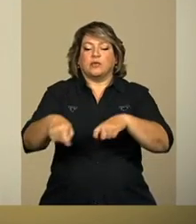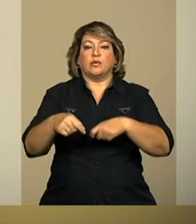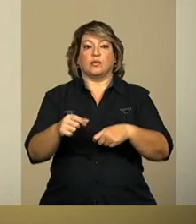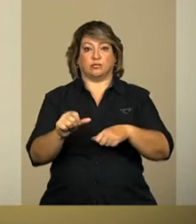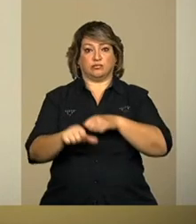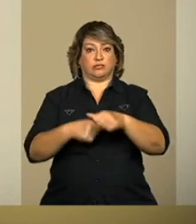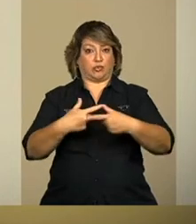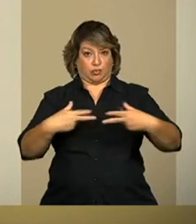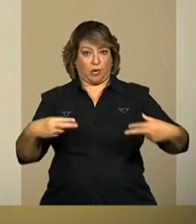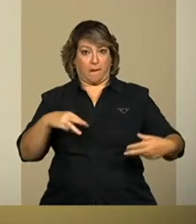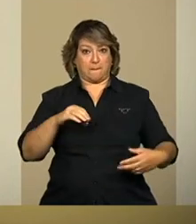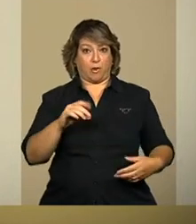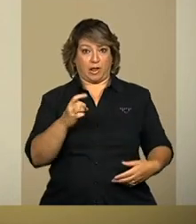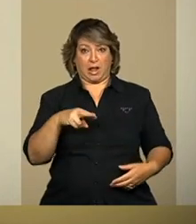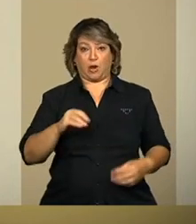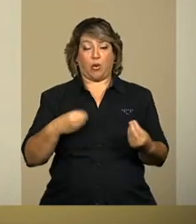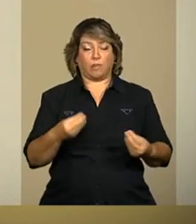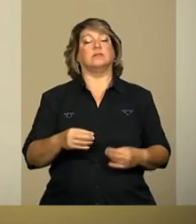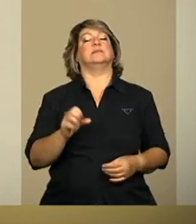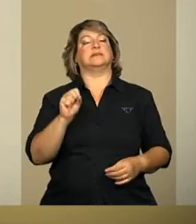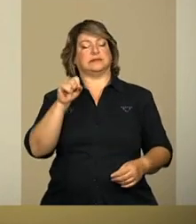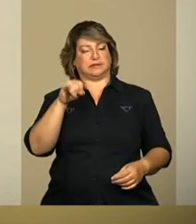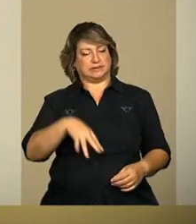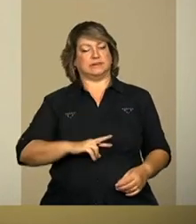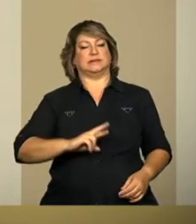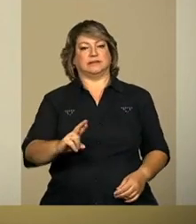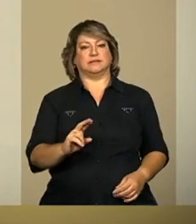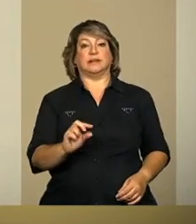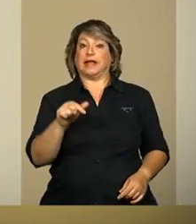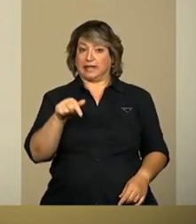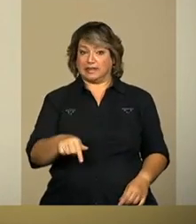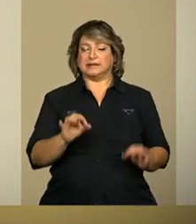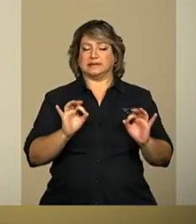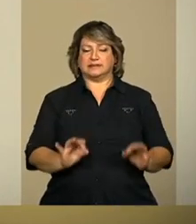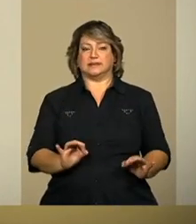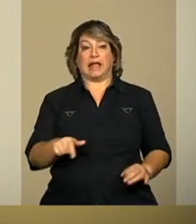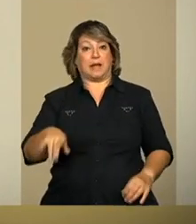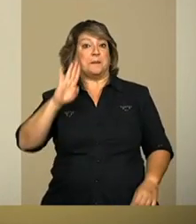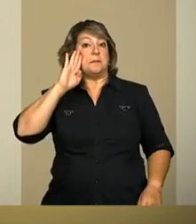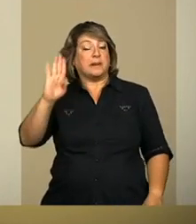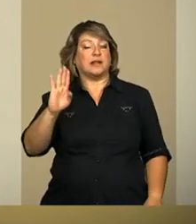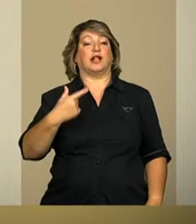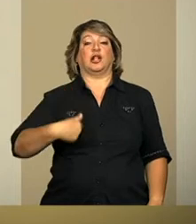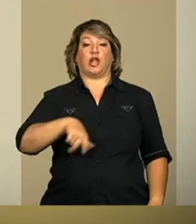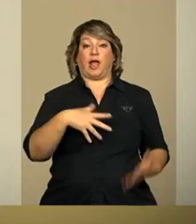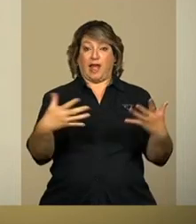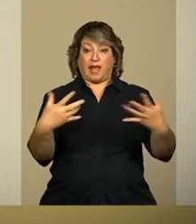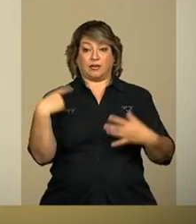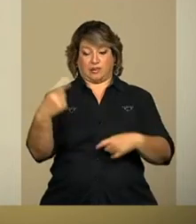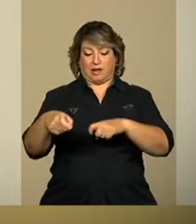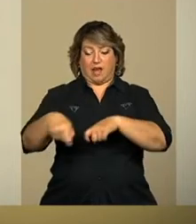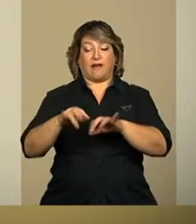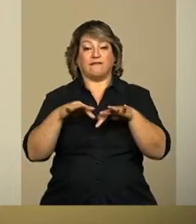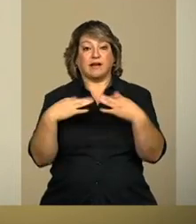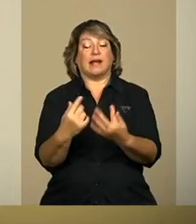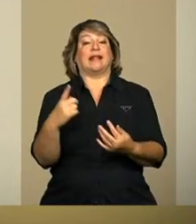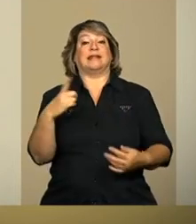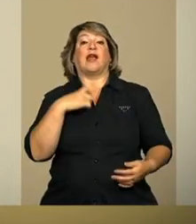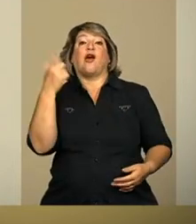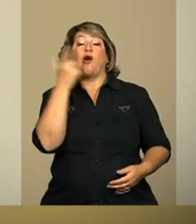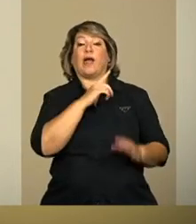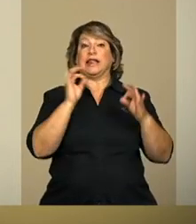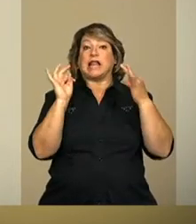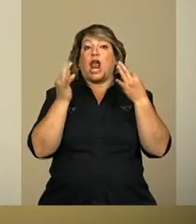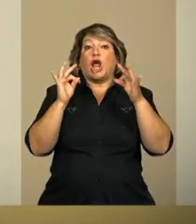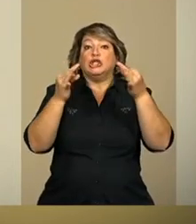Vai sim Luciano com certeza Inclusive essa é uma das nossas prioridades nós queremos que o agricultor familiar tenha mais acesso à